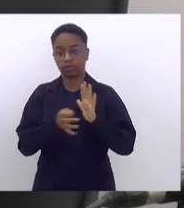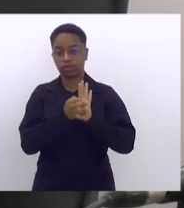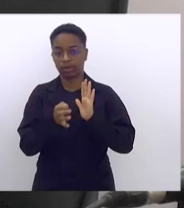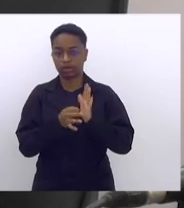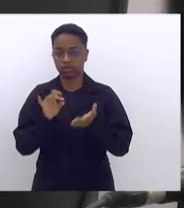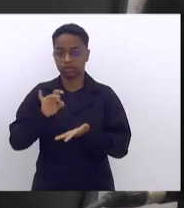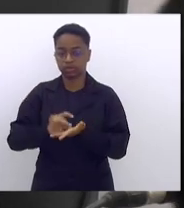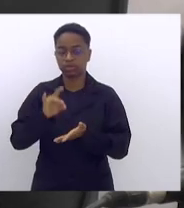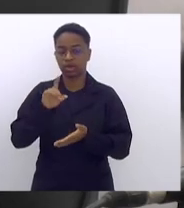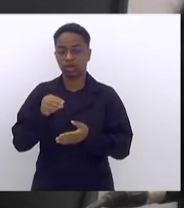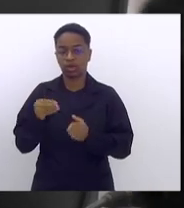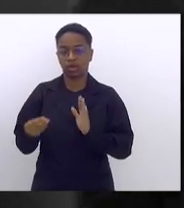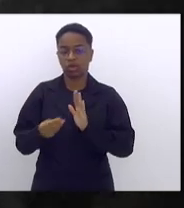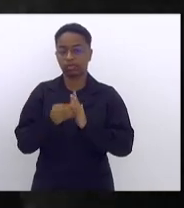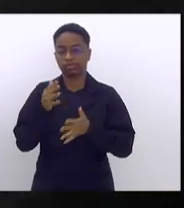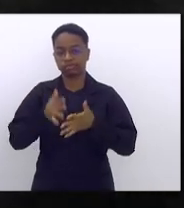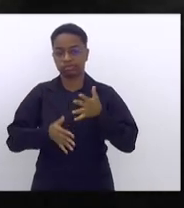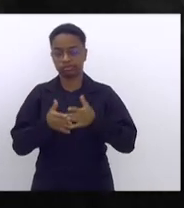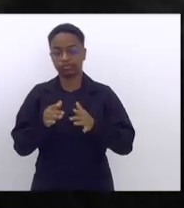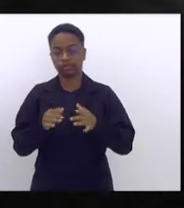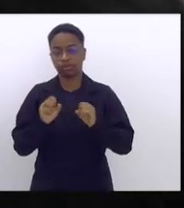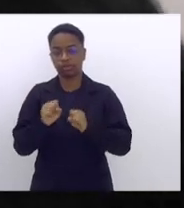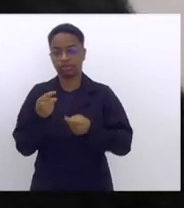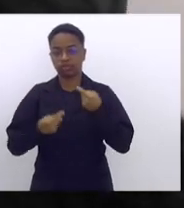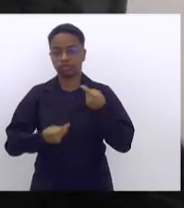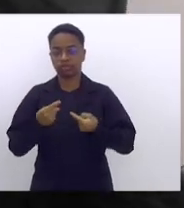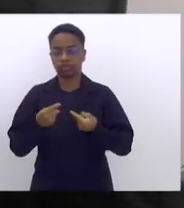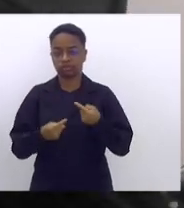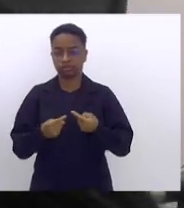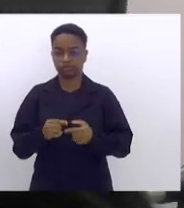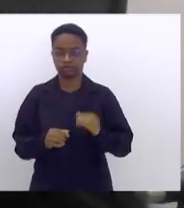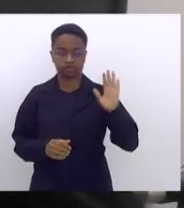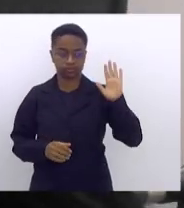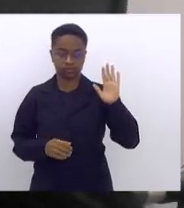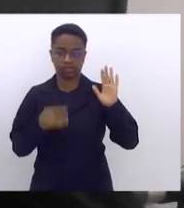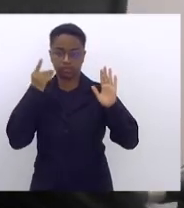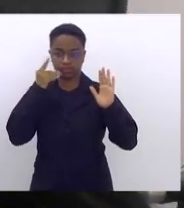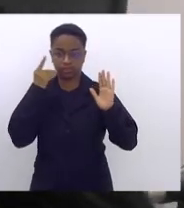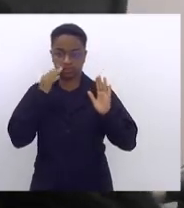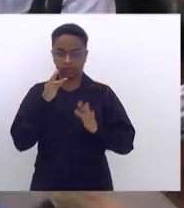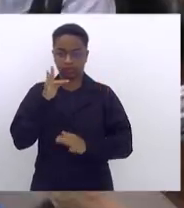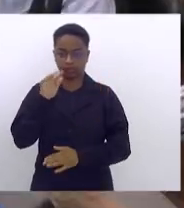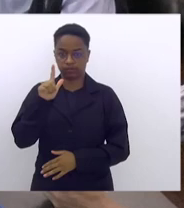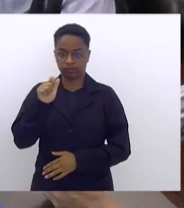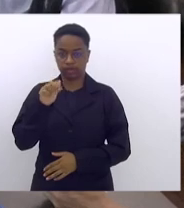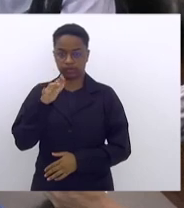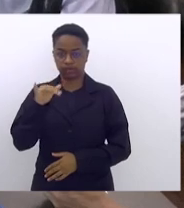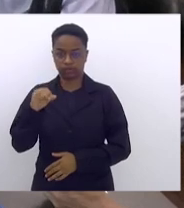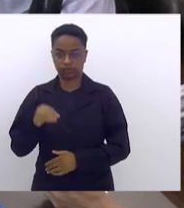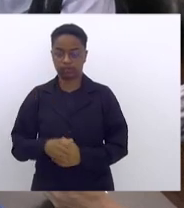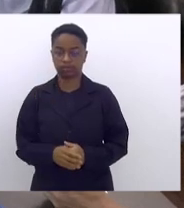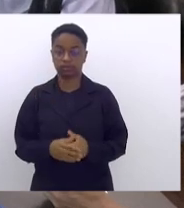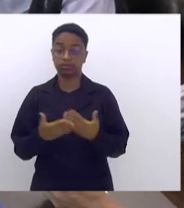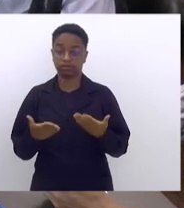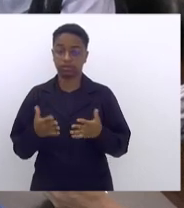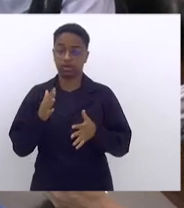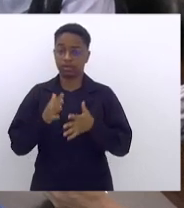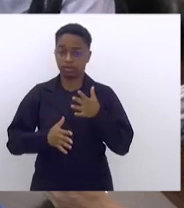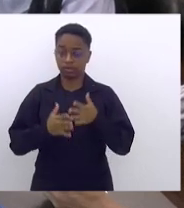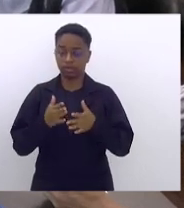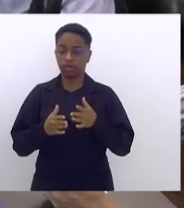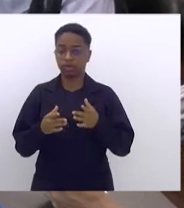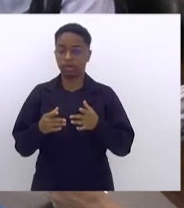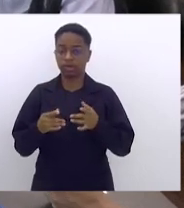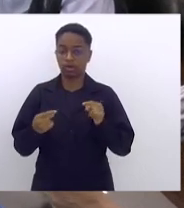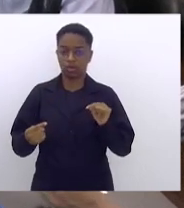pela prejudicabilidade. Em discussão. Para discutir. Para discutir, deputado Flávio Serafini. Presidente, a prejudicabilidade é com base em